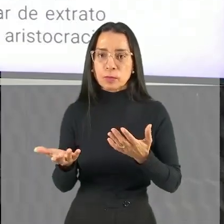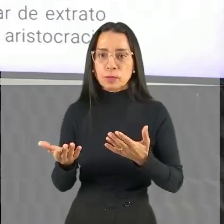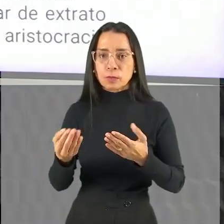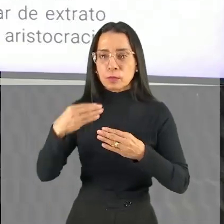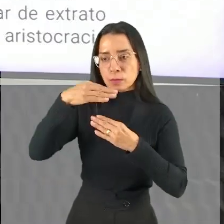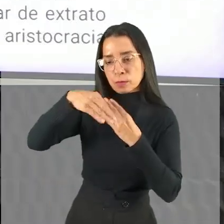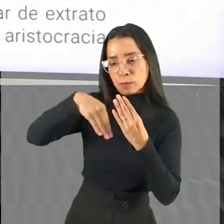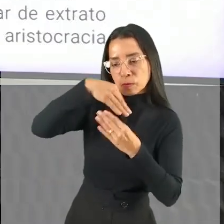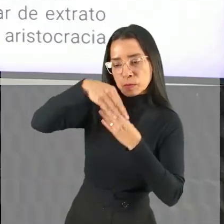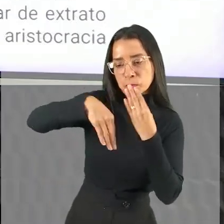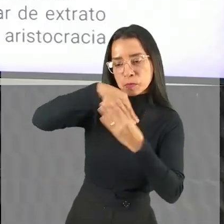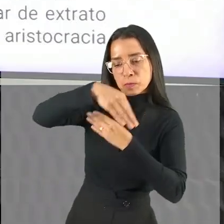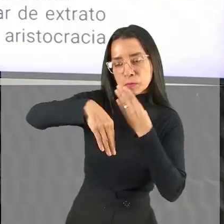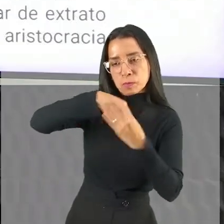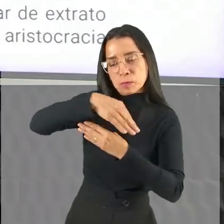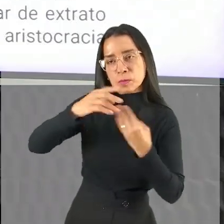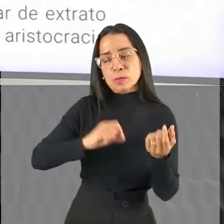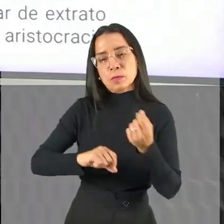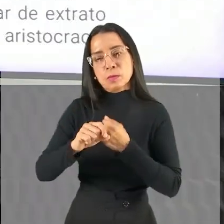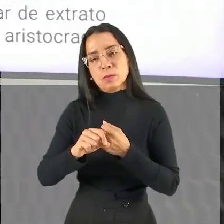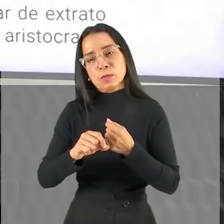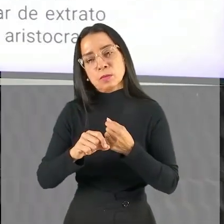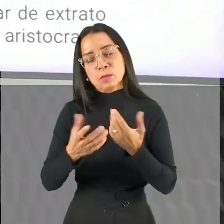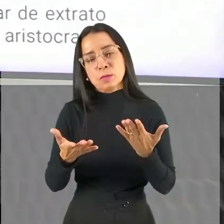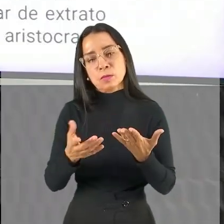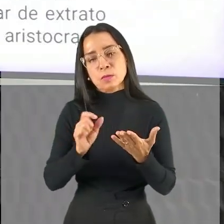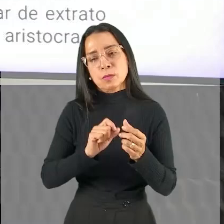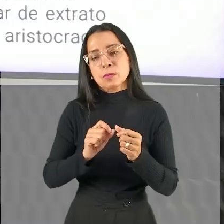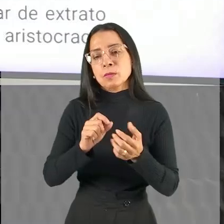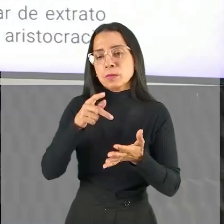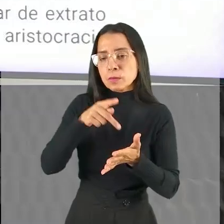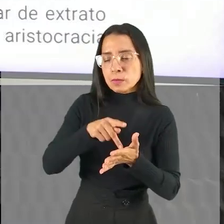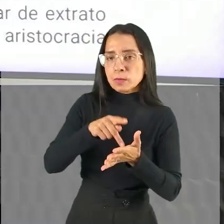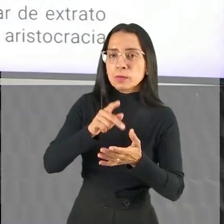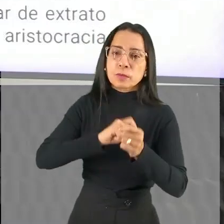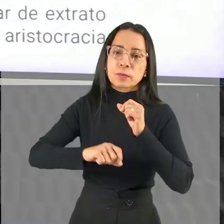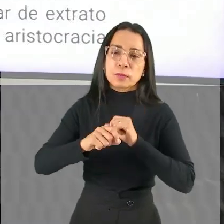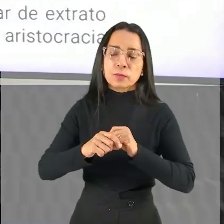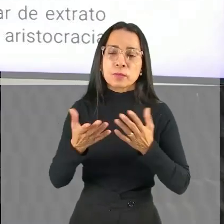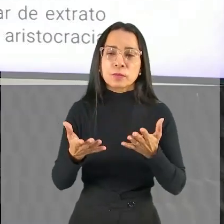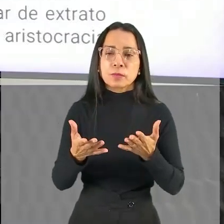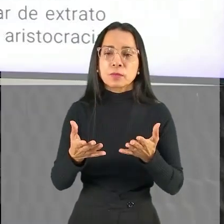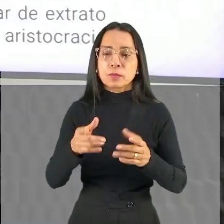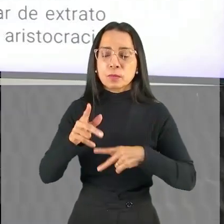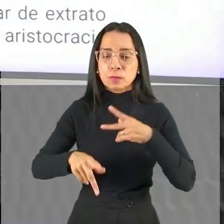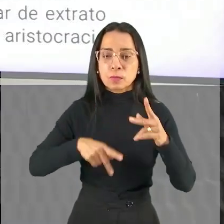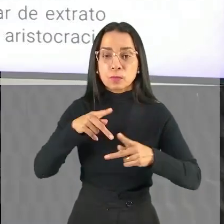que a gente vê, por exemplo, lá no Egito Antigo. Então, é de fato uma civilização